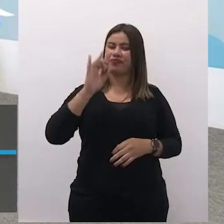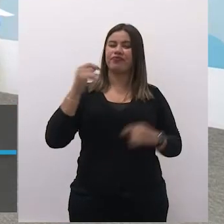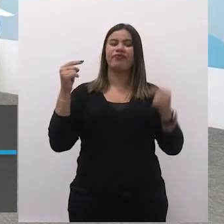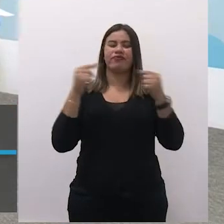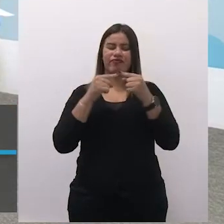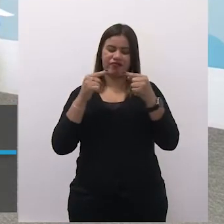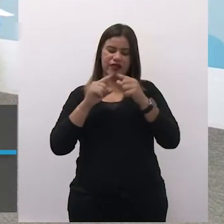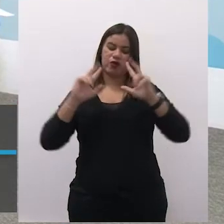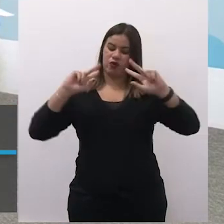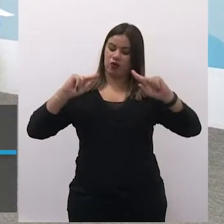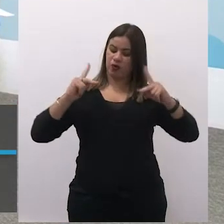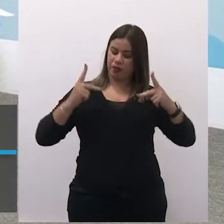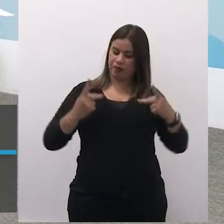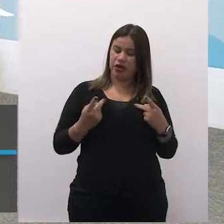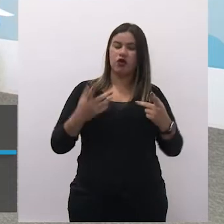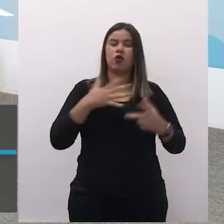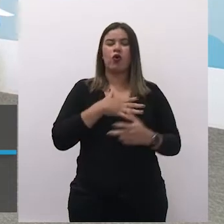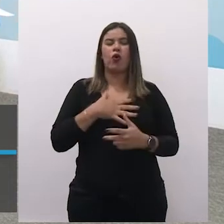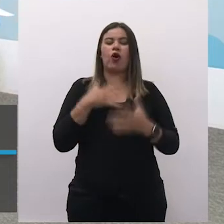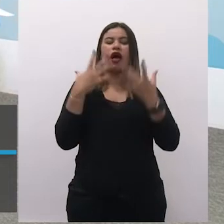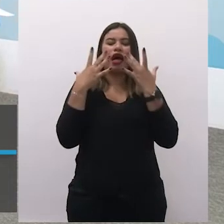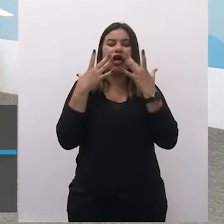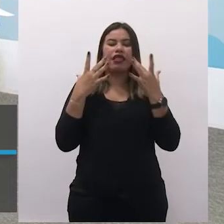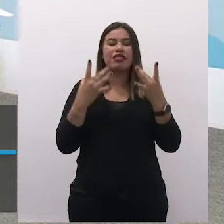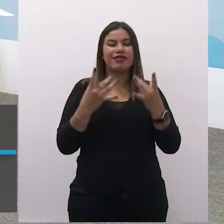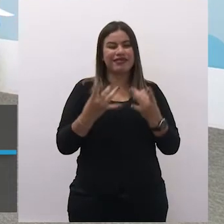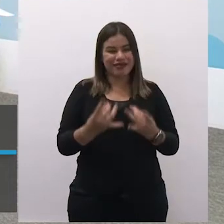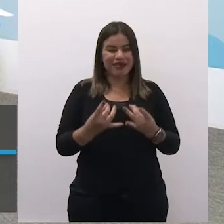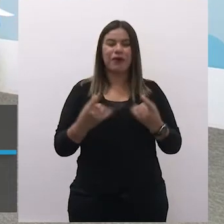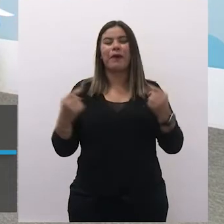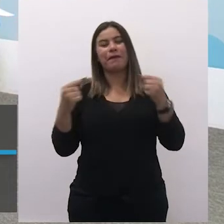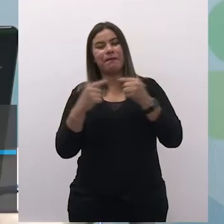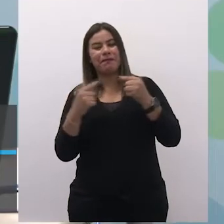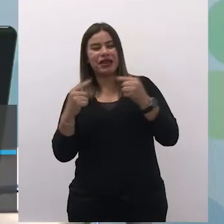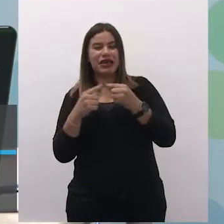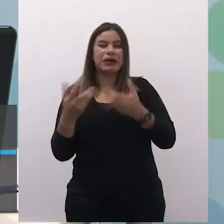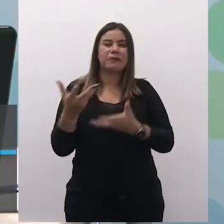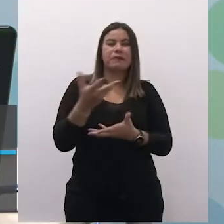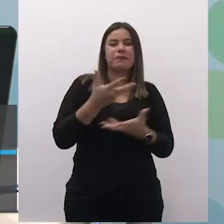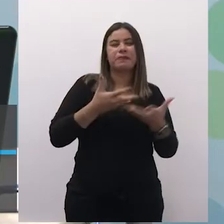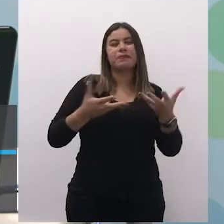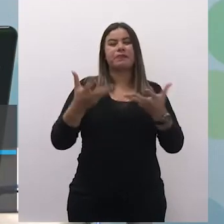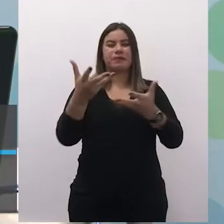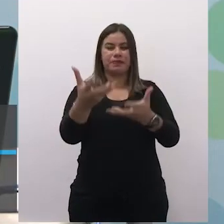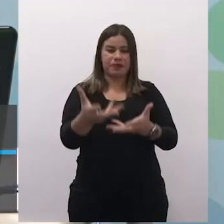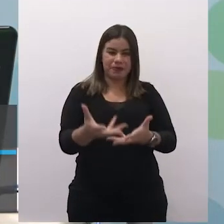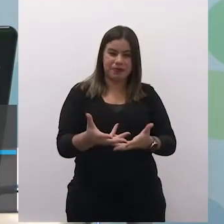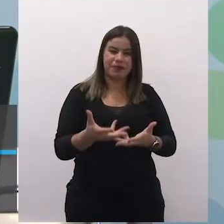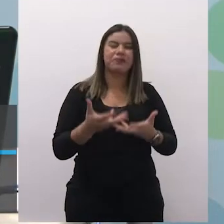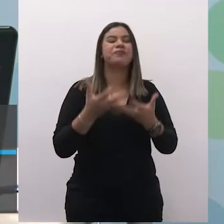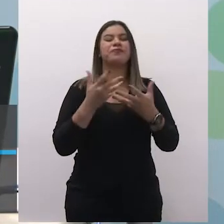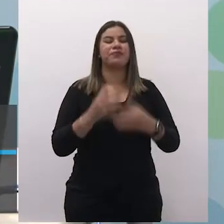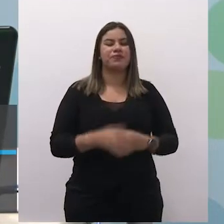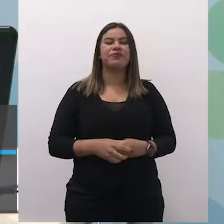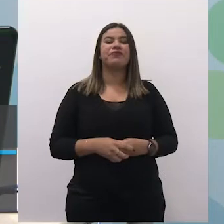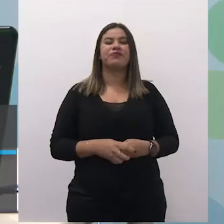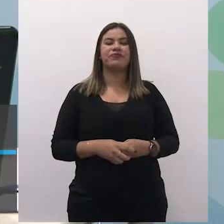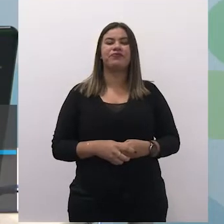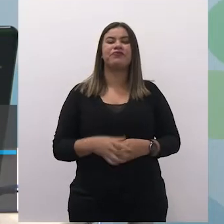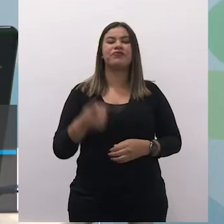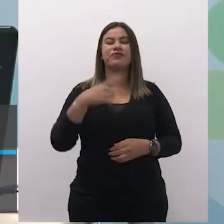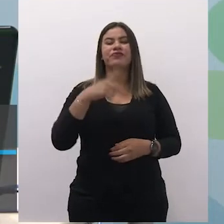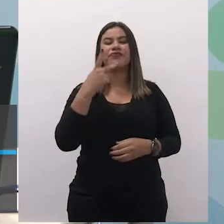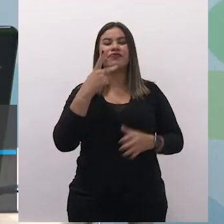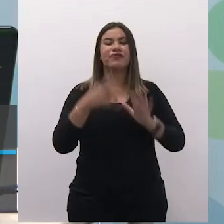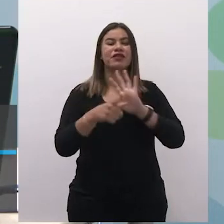se sentir escutado, né? Faz parte desse acolhimento, aquilo que nós estávamos falando um pouco antes, né?